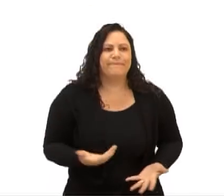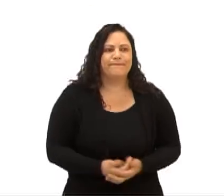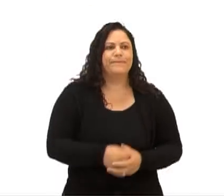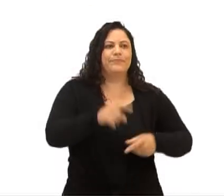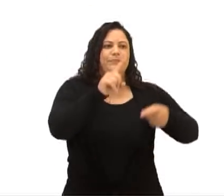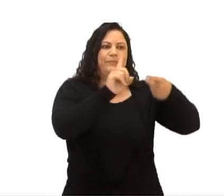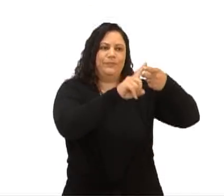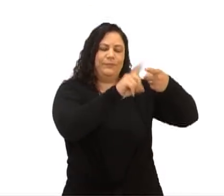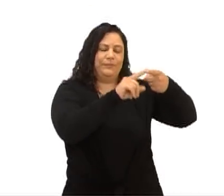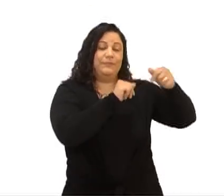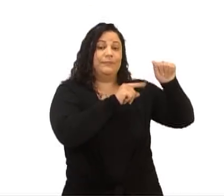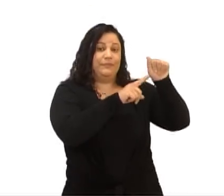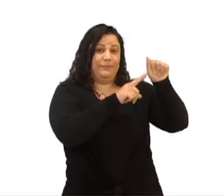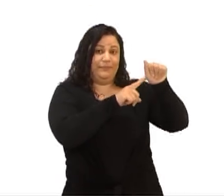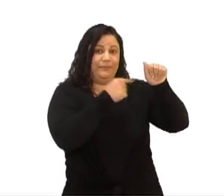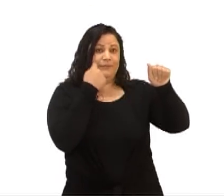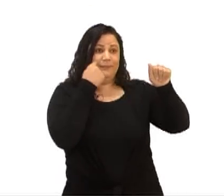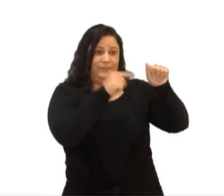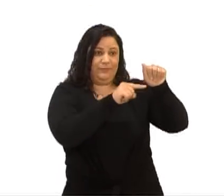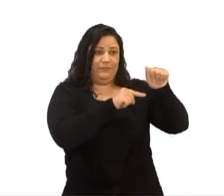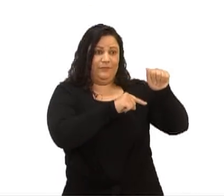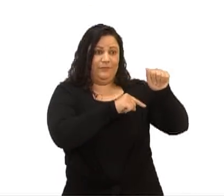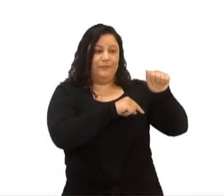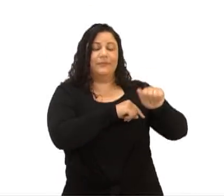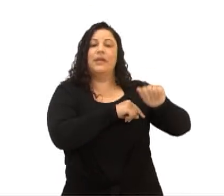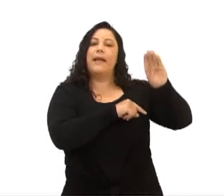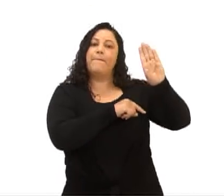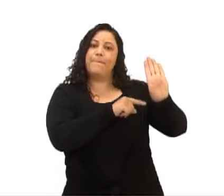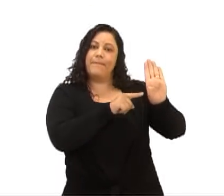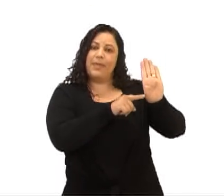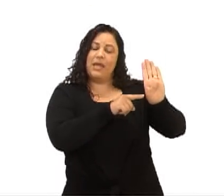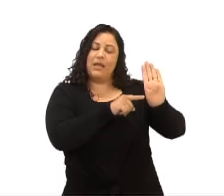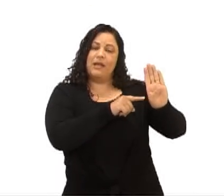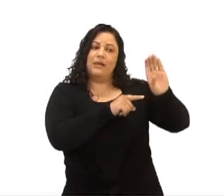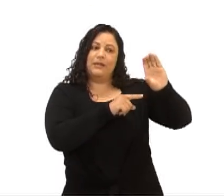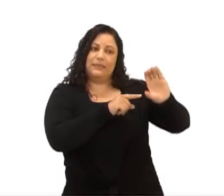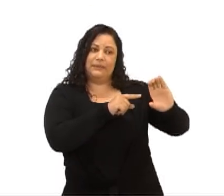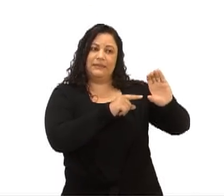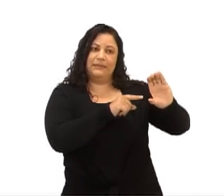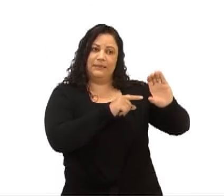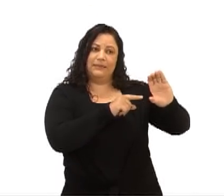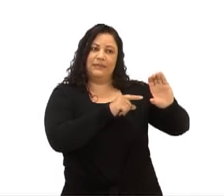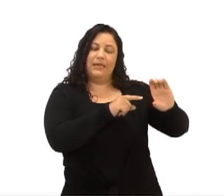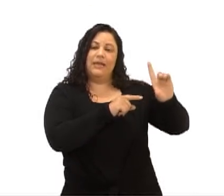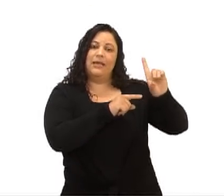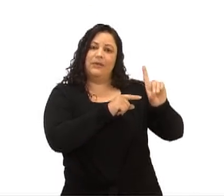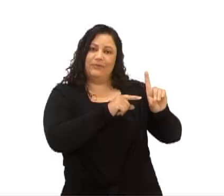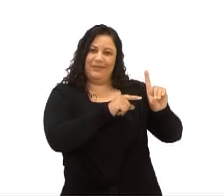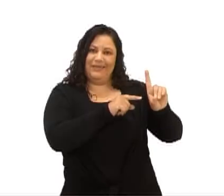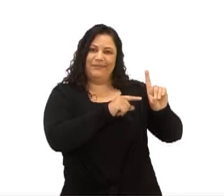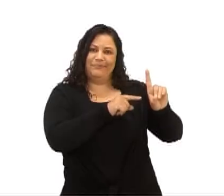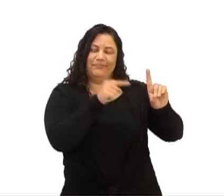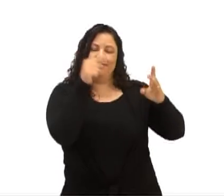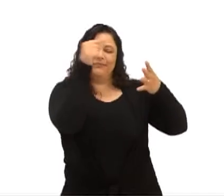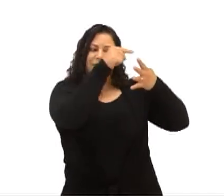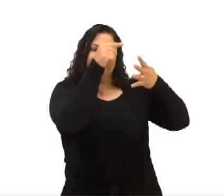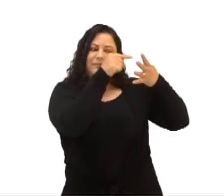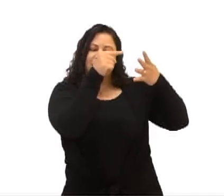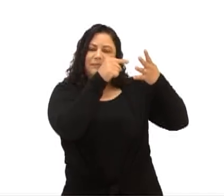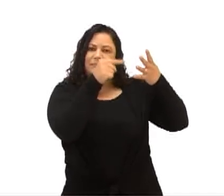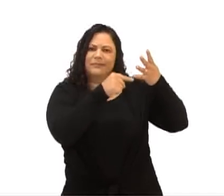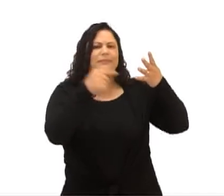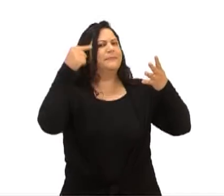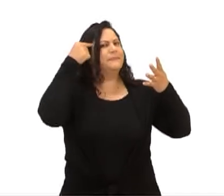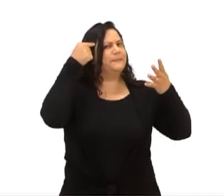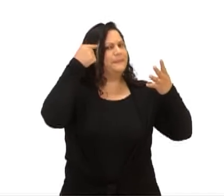dezembro. Letra B, equinócio de setembro. Letra C, solstício de junho. Ou letra D, equinócio de março.